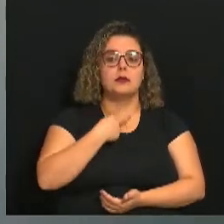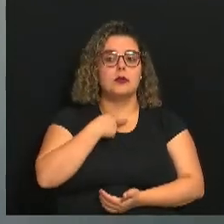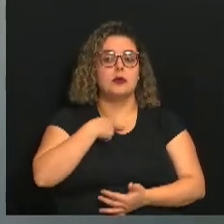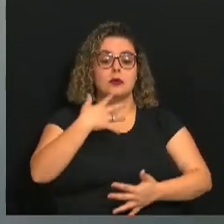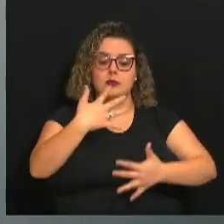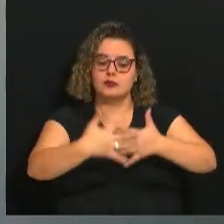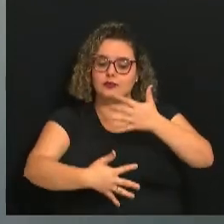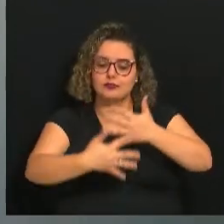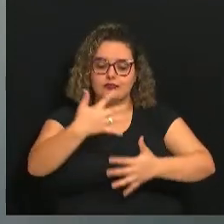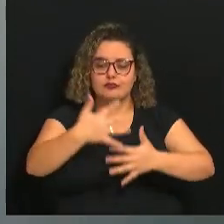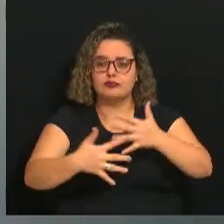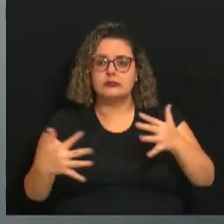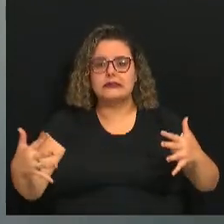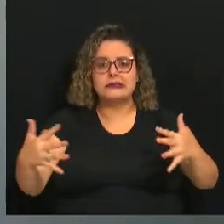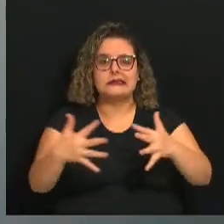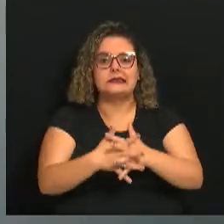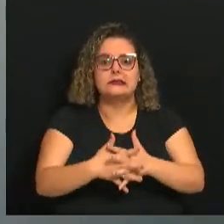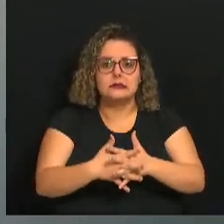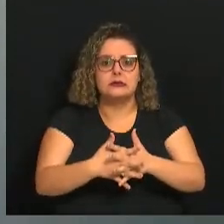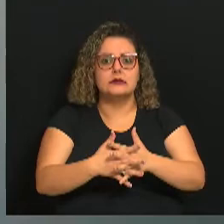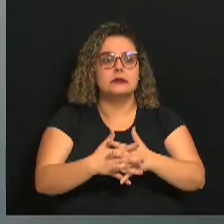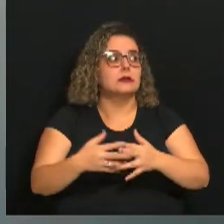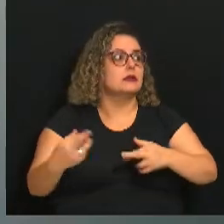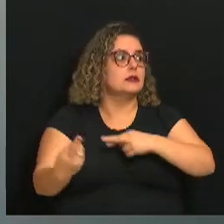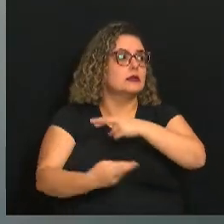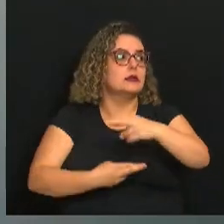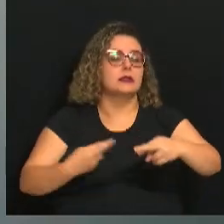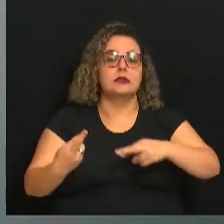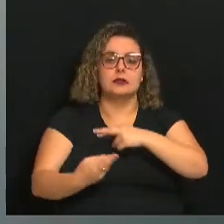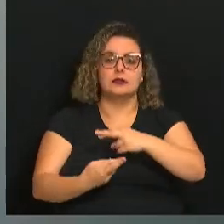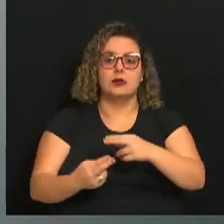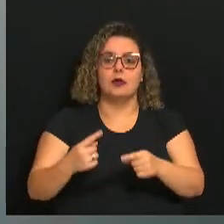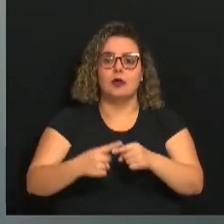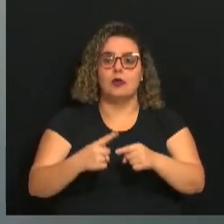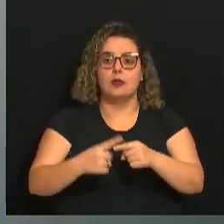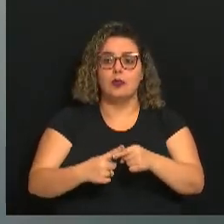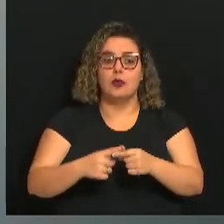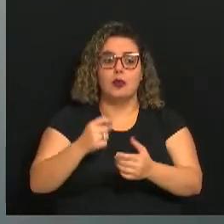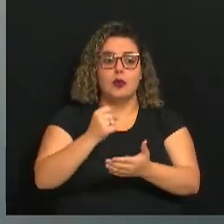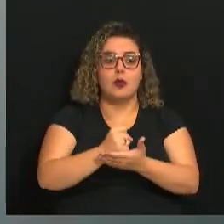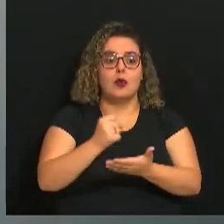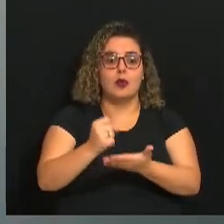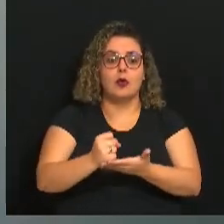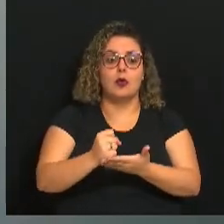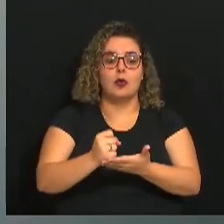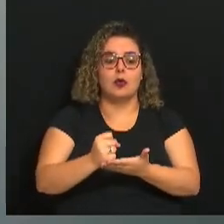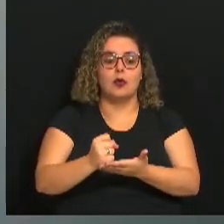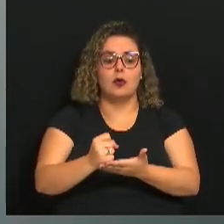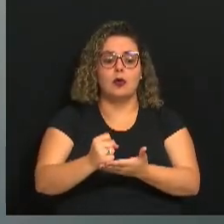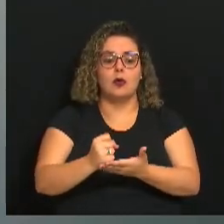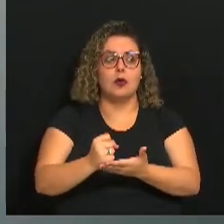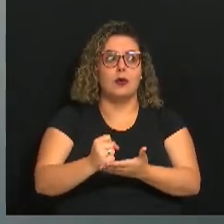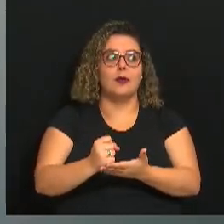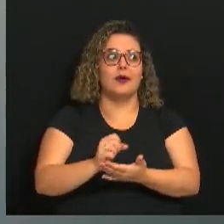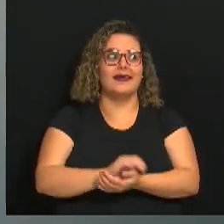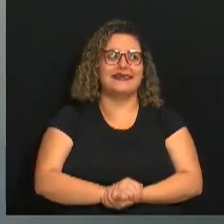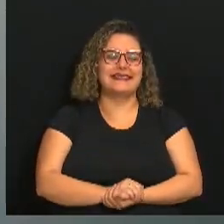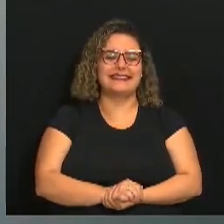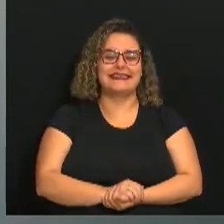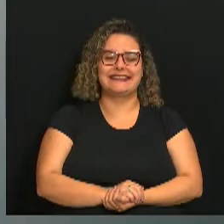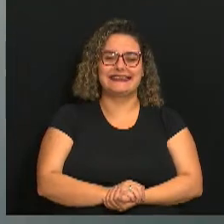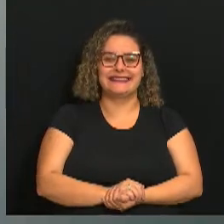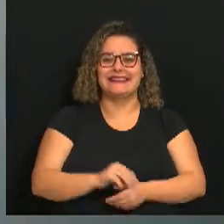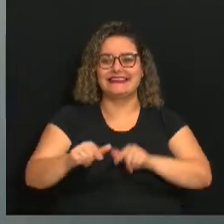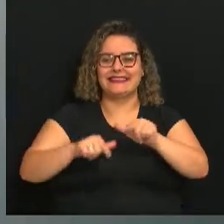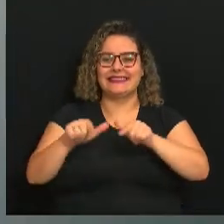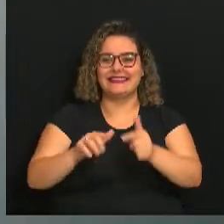relação trabalhista, da CLT. O nosso contrato com os terceirizados está mais na relação de que a gente fiscaliza. O trabalho está sendo